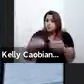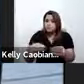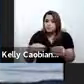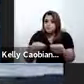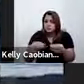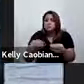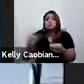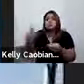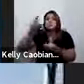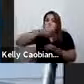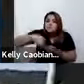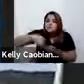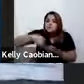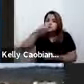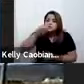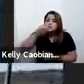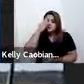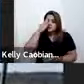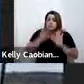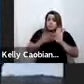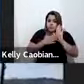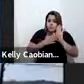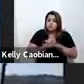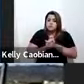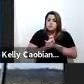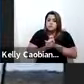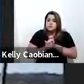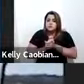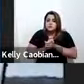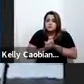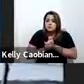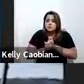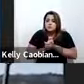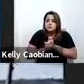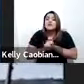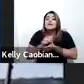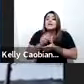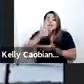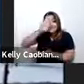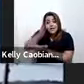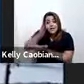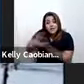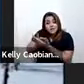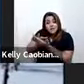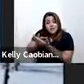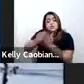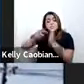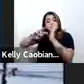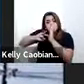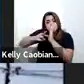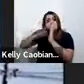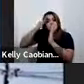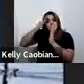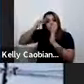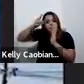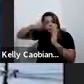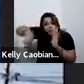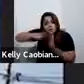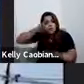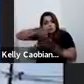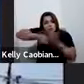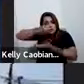falando. Quem entra aqui no sindicato sabe que tem o compromisso da luta e tem o compromisso